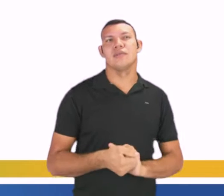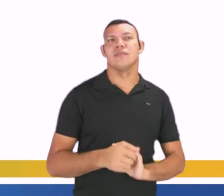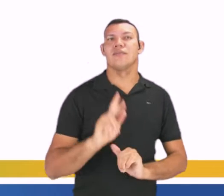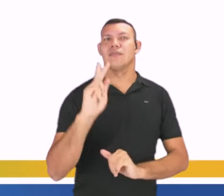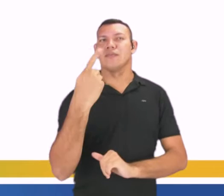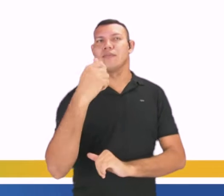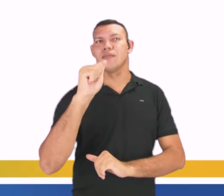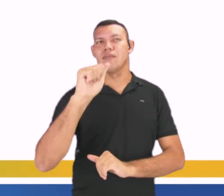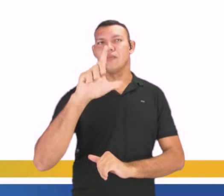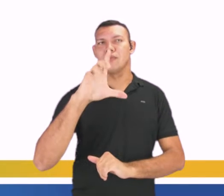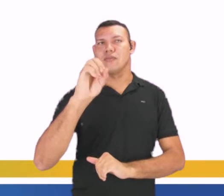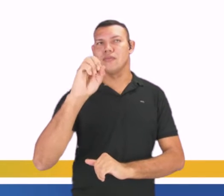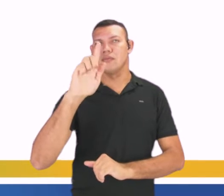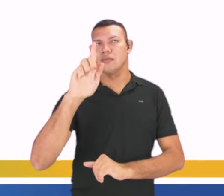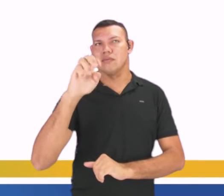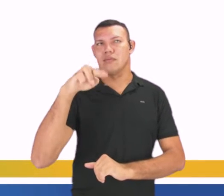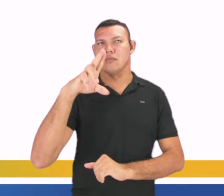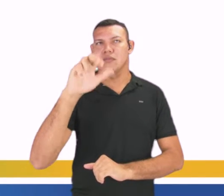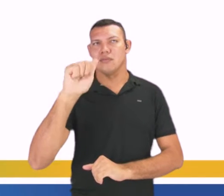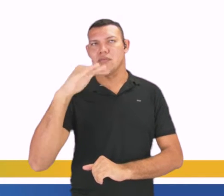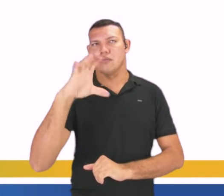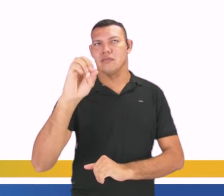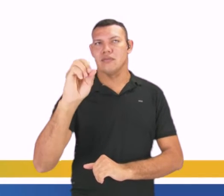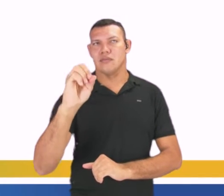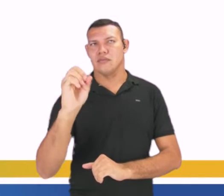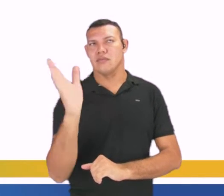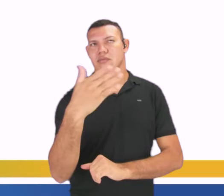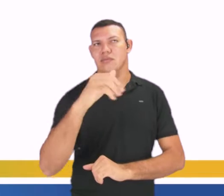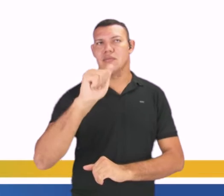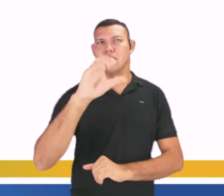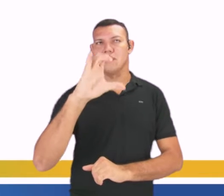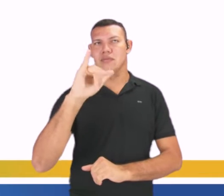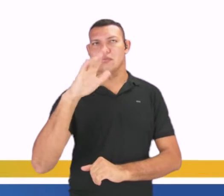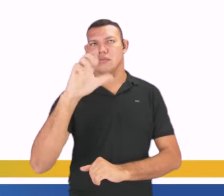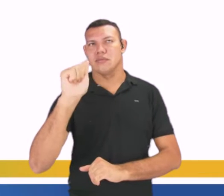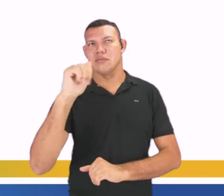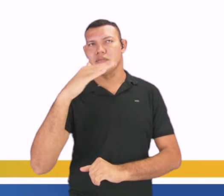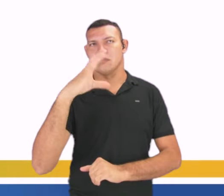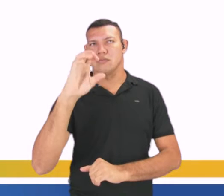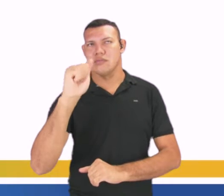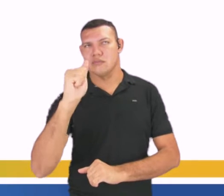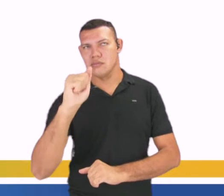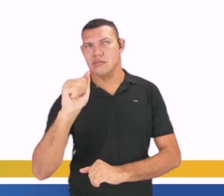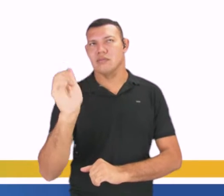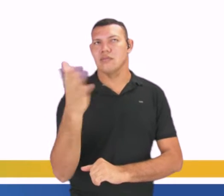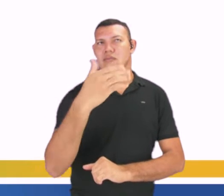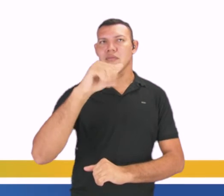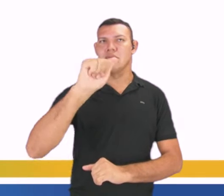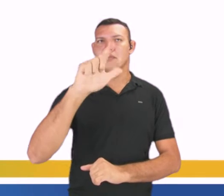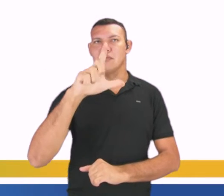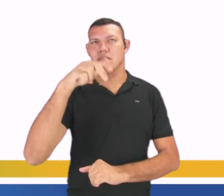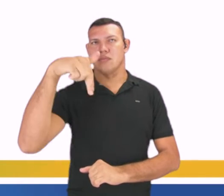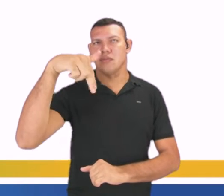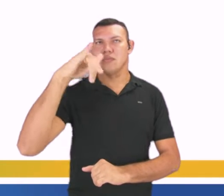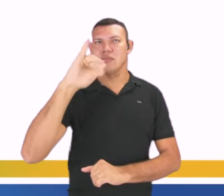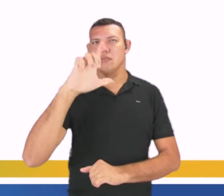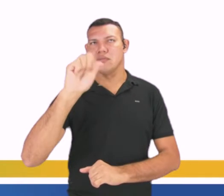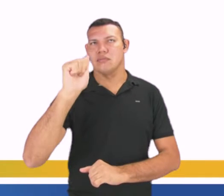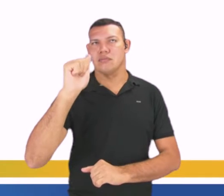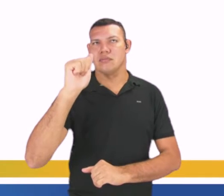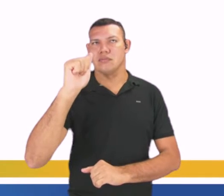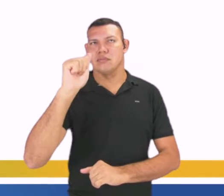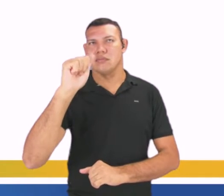acilação, aquilação, nitração e sulfonação. Ocorre uma substituição, onde